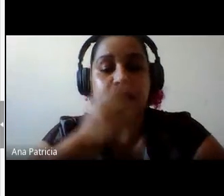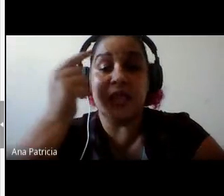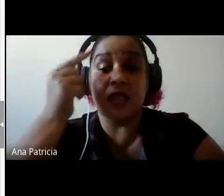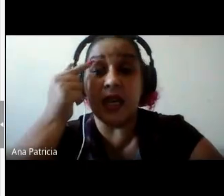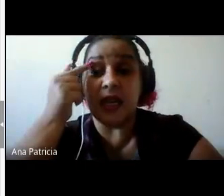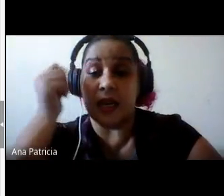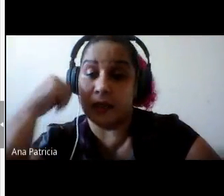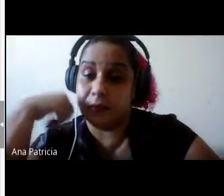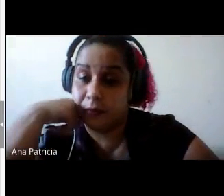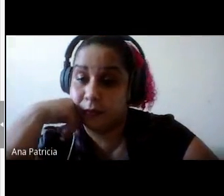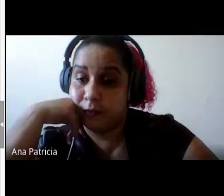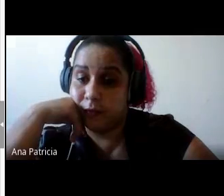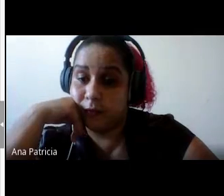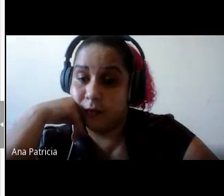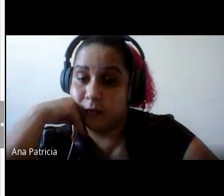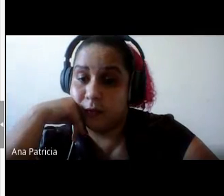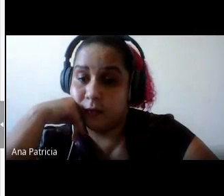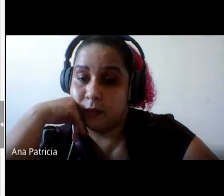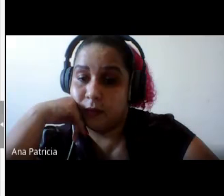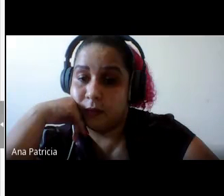de vocês treinarem.